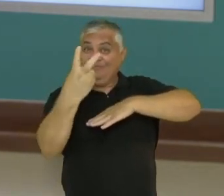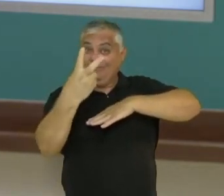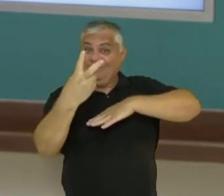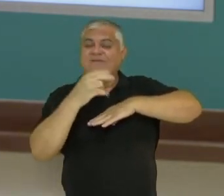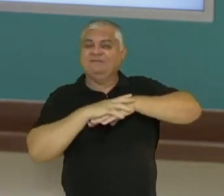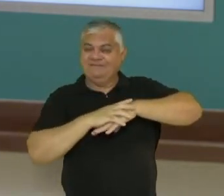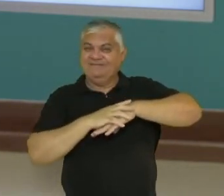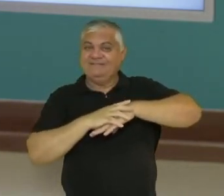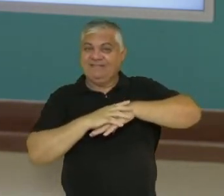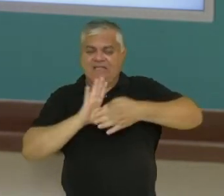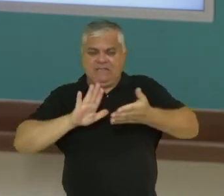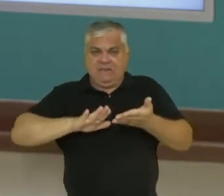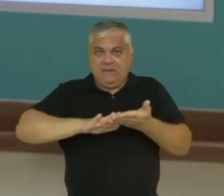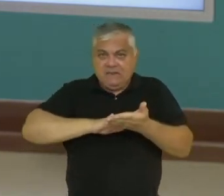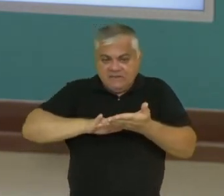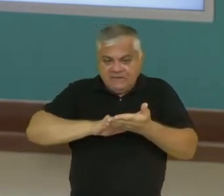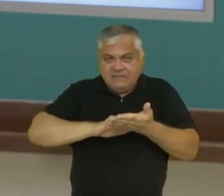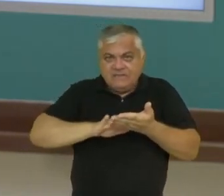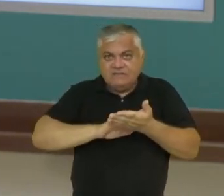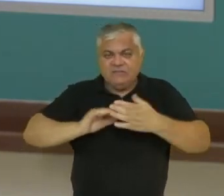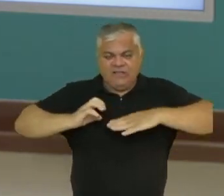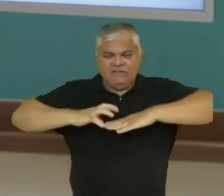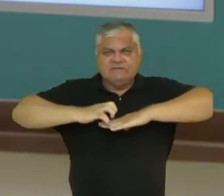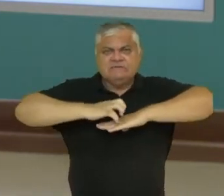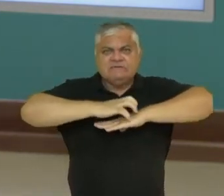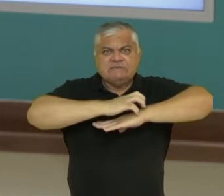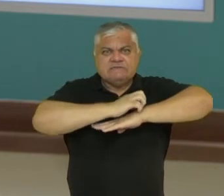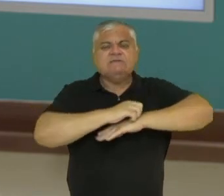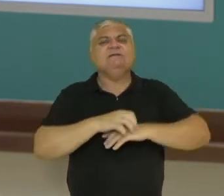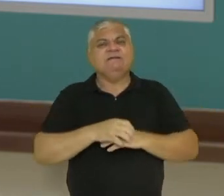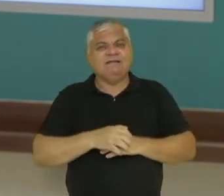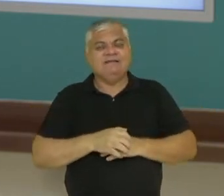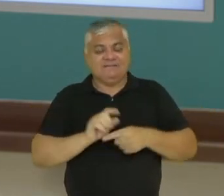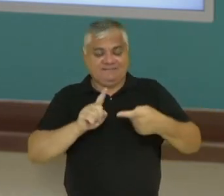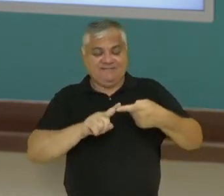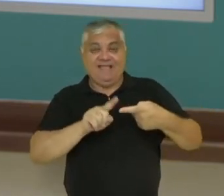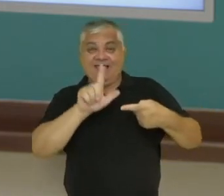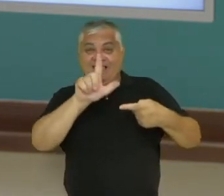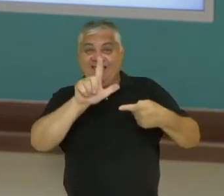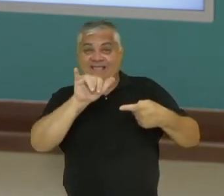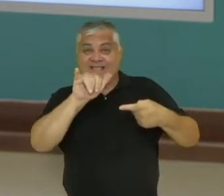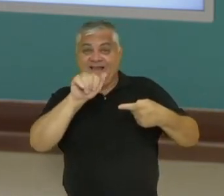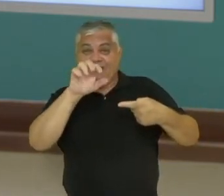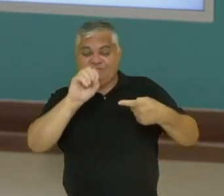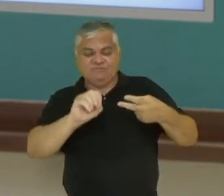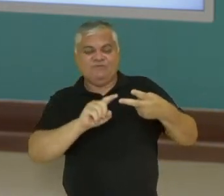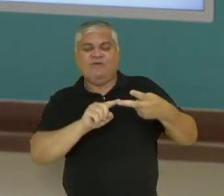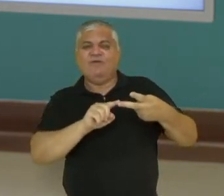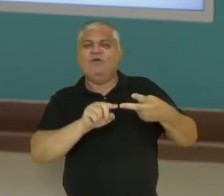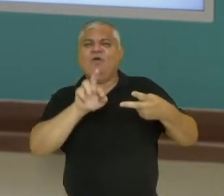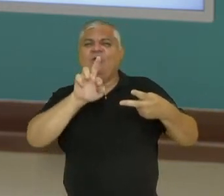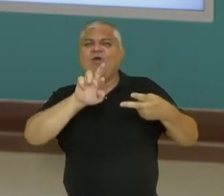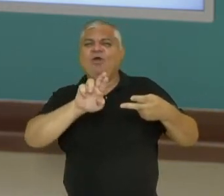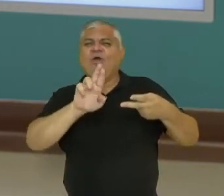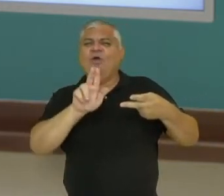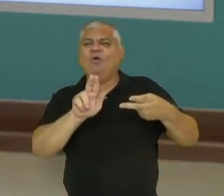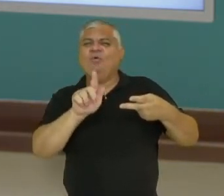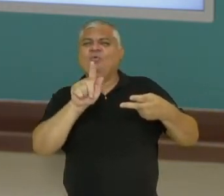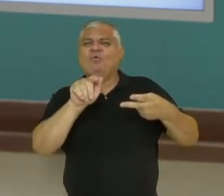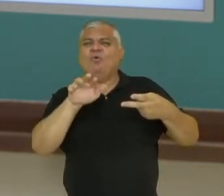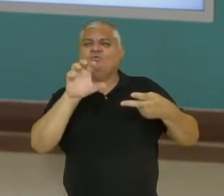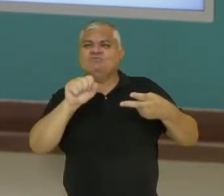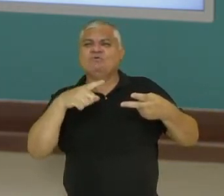retículo endoplasmático liso e do rugoso? Eu conto para você. O rugoso é aquele que tem a presença